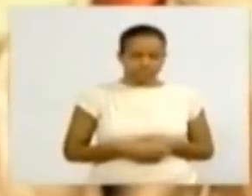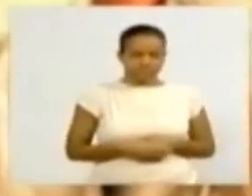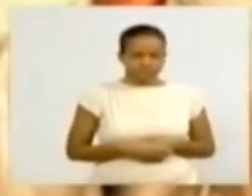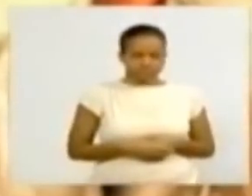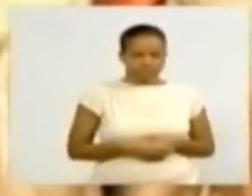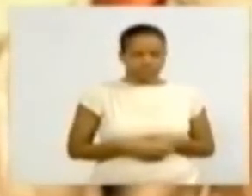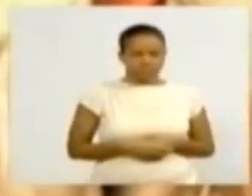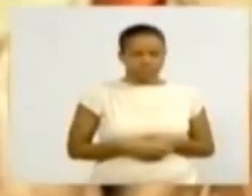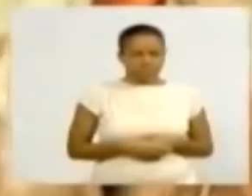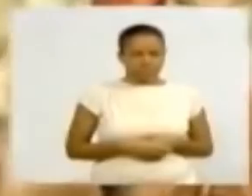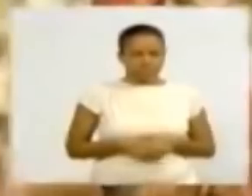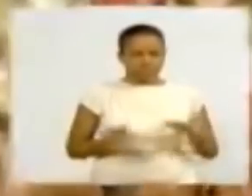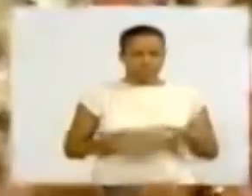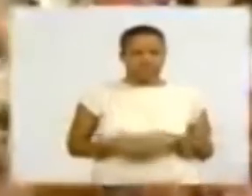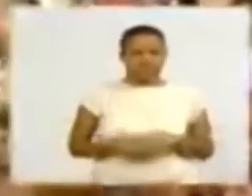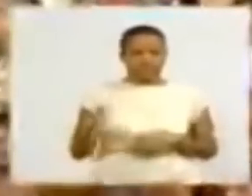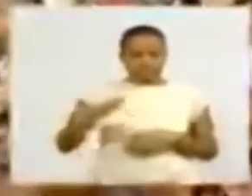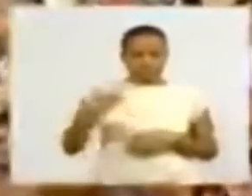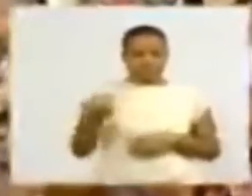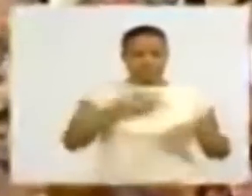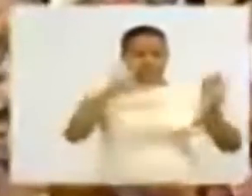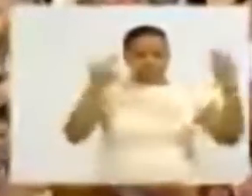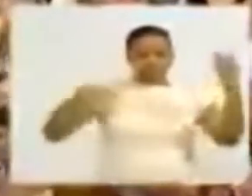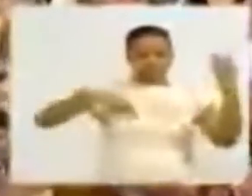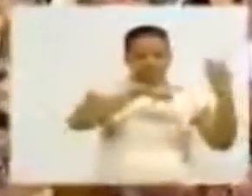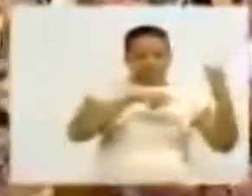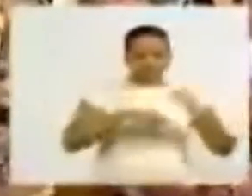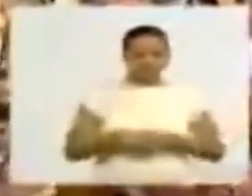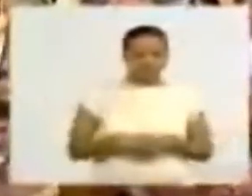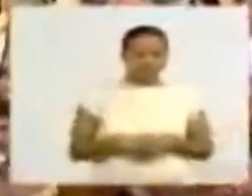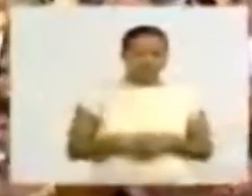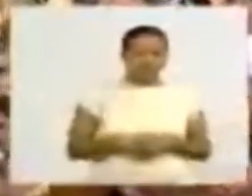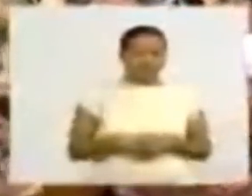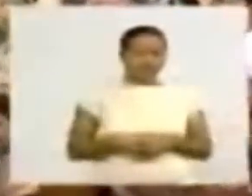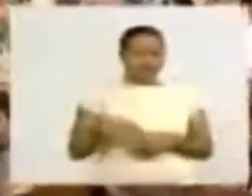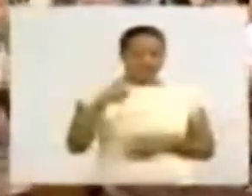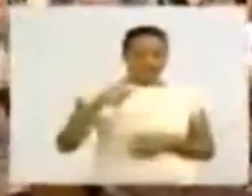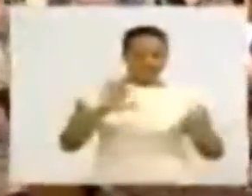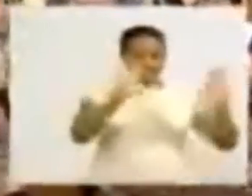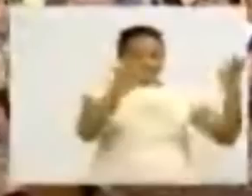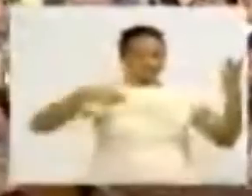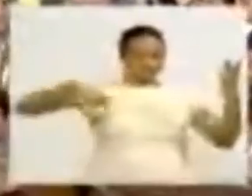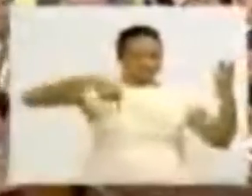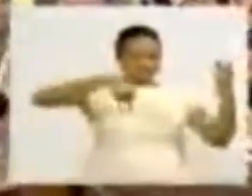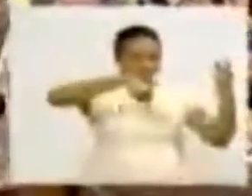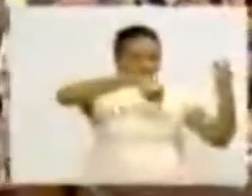Tem uma coisa pior que a gente ser barrado numa festa? Você chega lá de sapão, né?